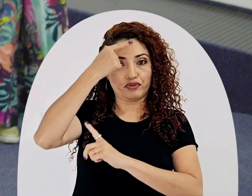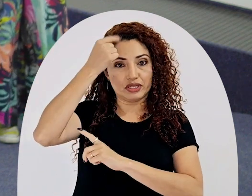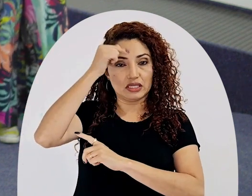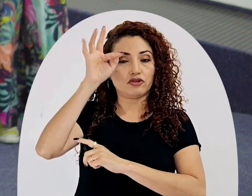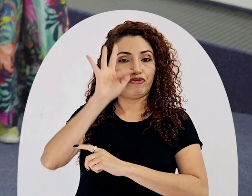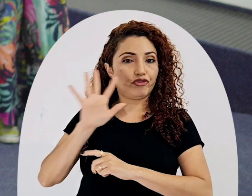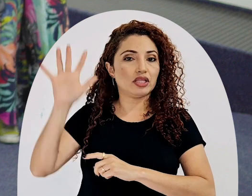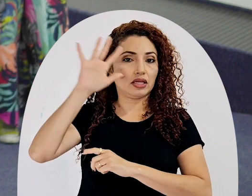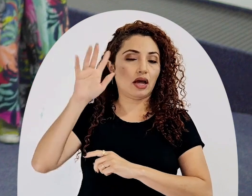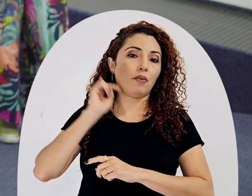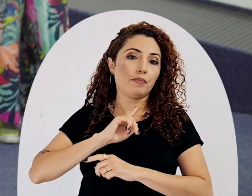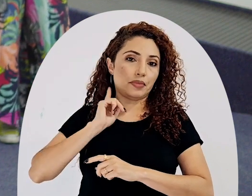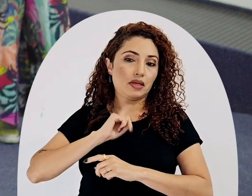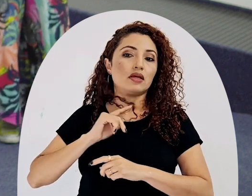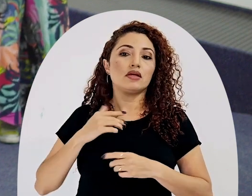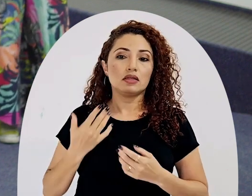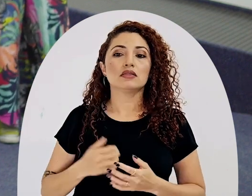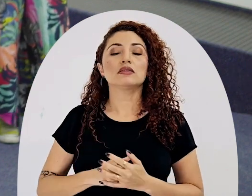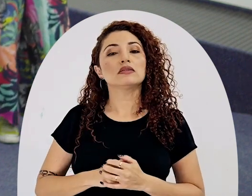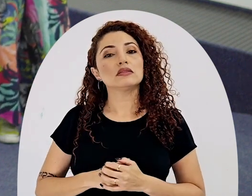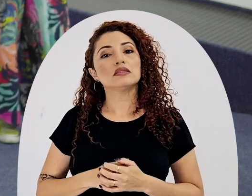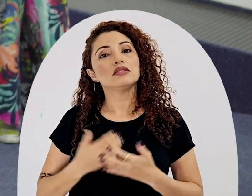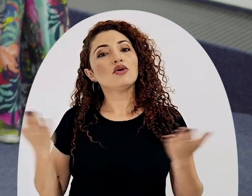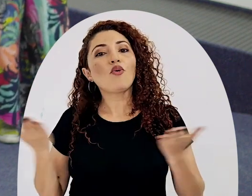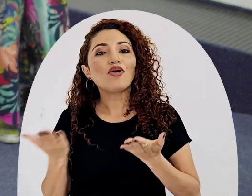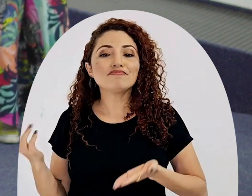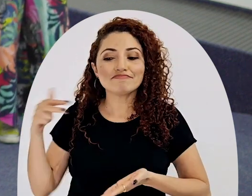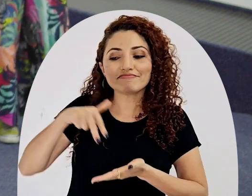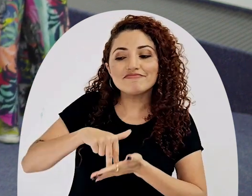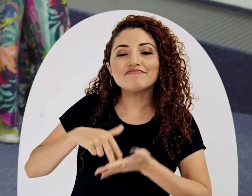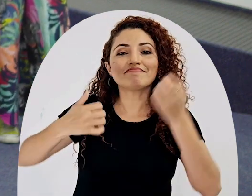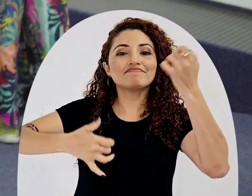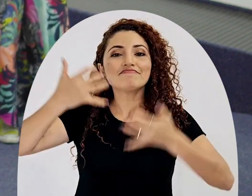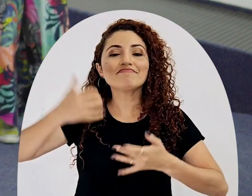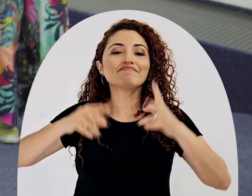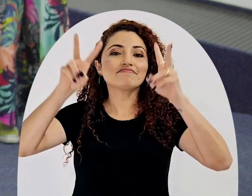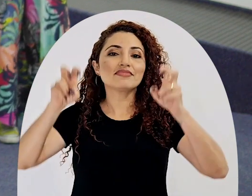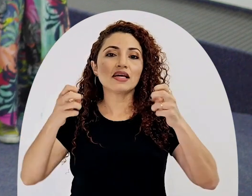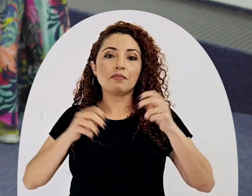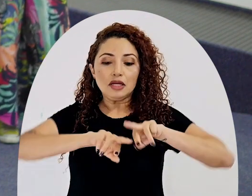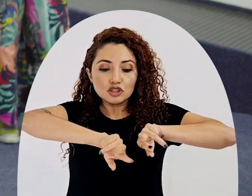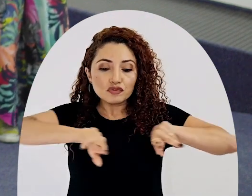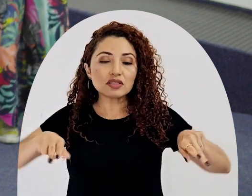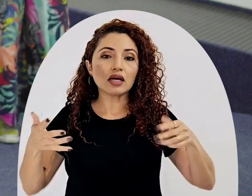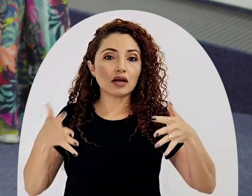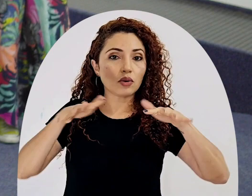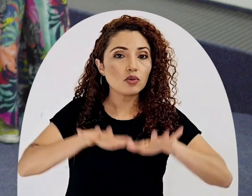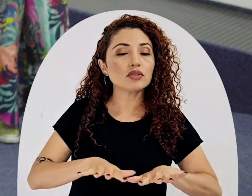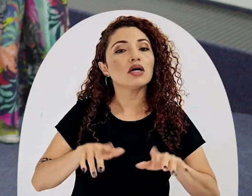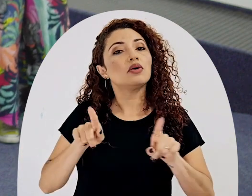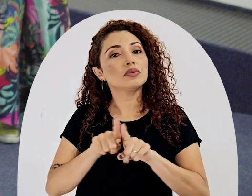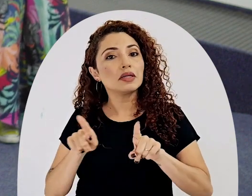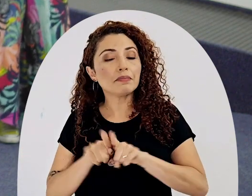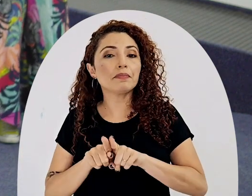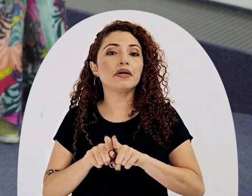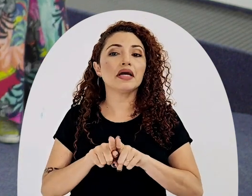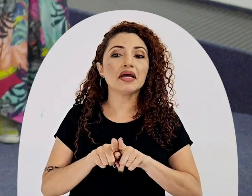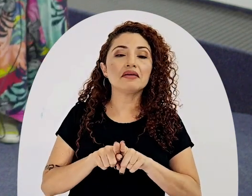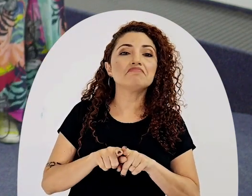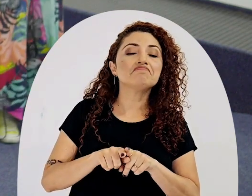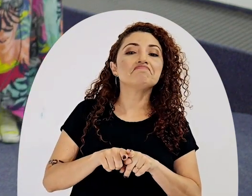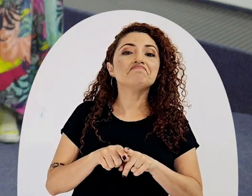com vocês, né, para falar um pouquinho sobre a diversidade e inclusão e ouvir também de vocês,